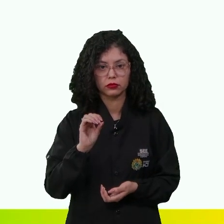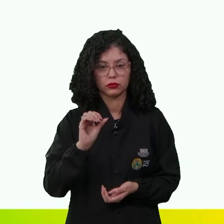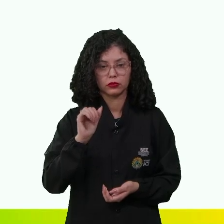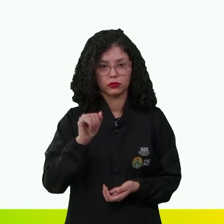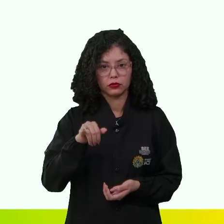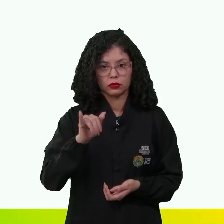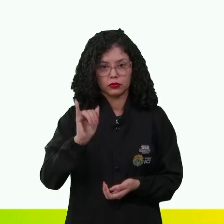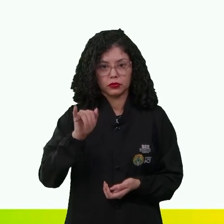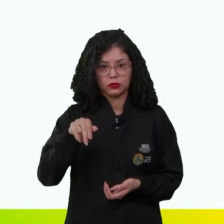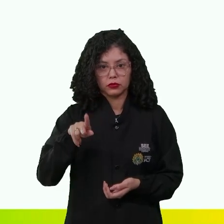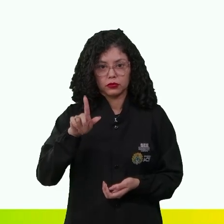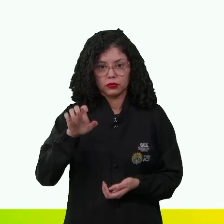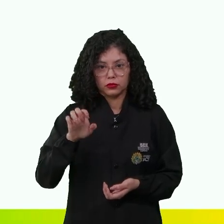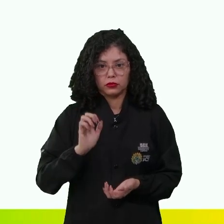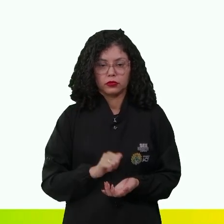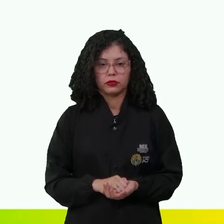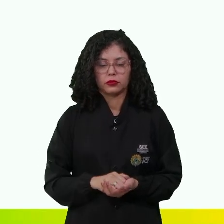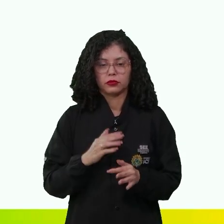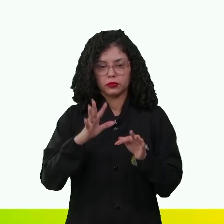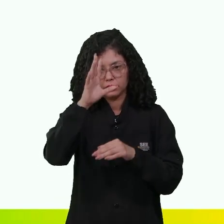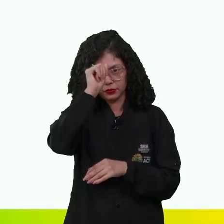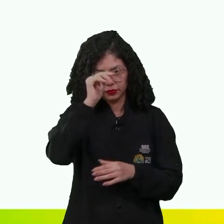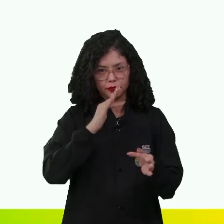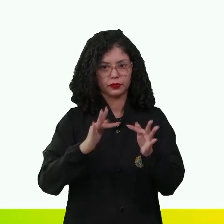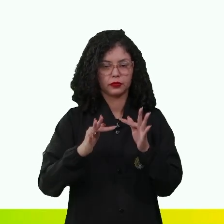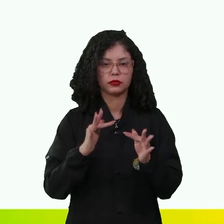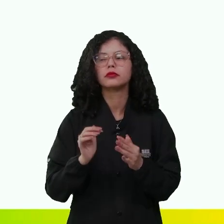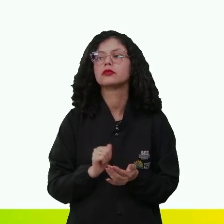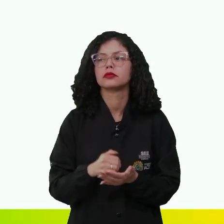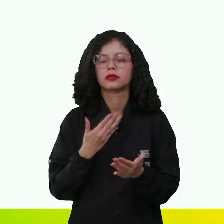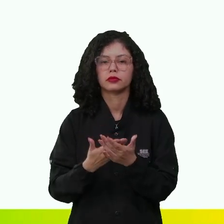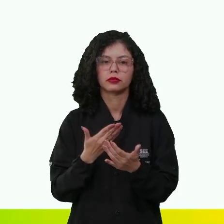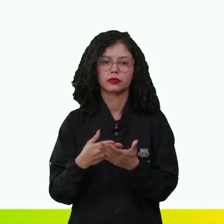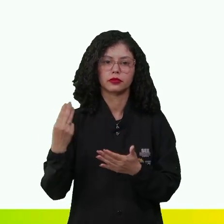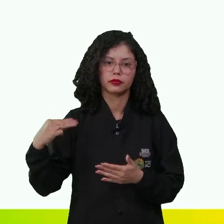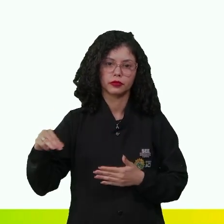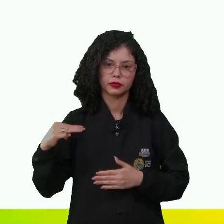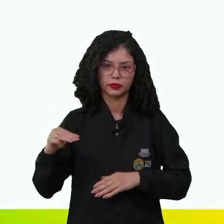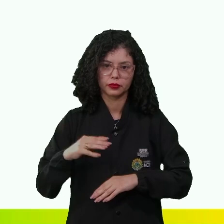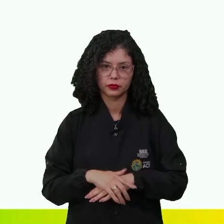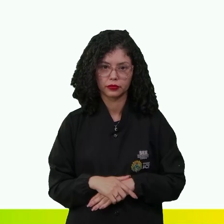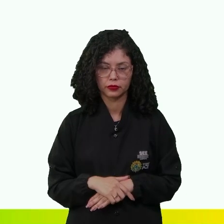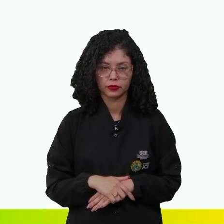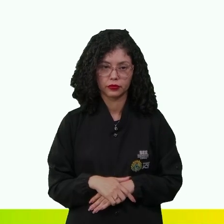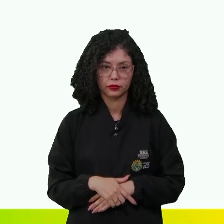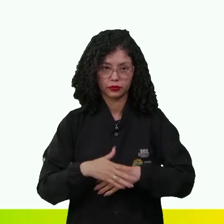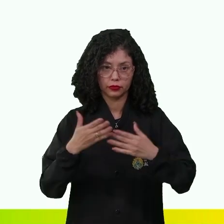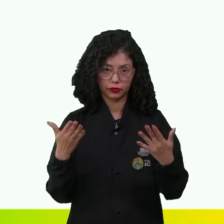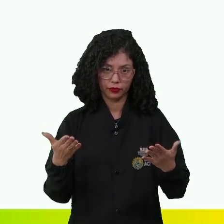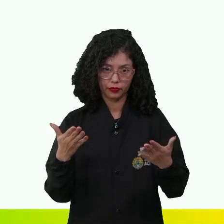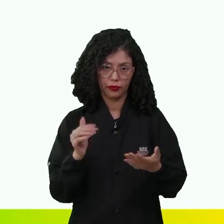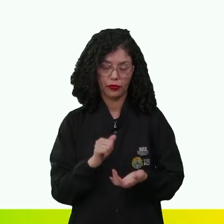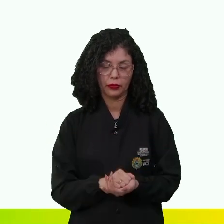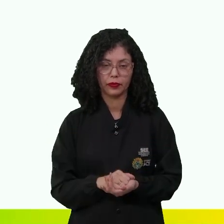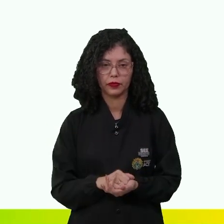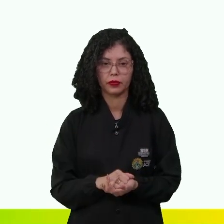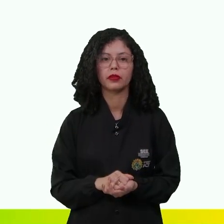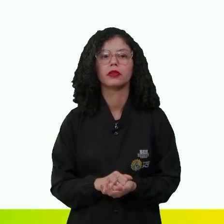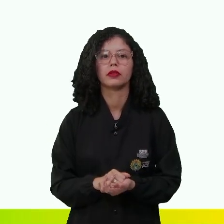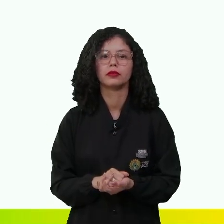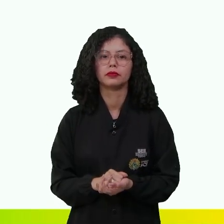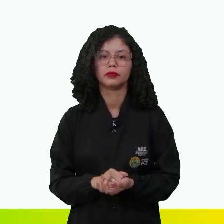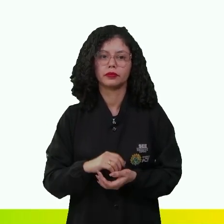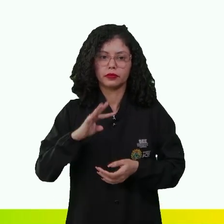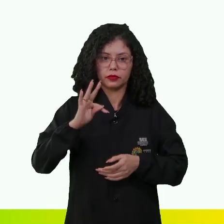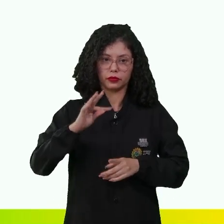Olha aí, aprendendo física na aula de matemática. Então, esse T